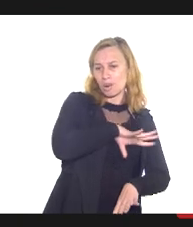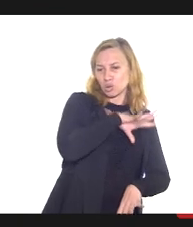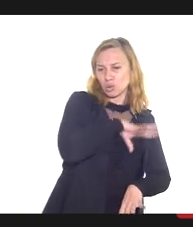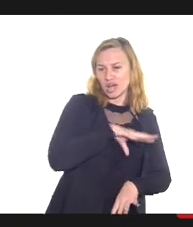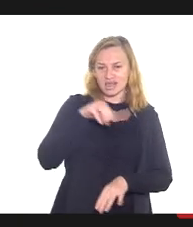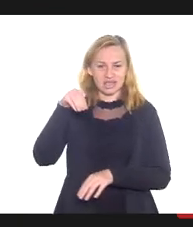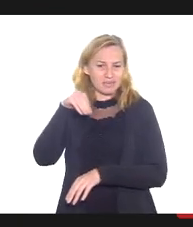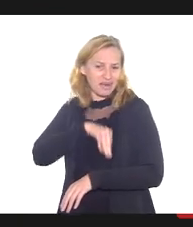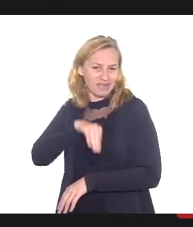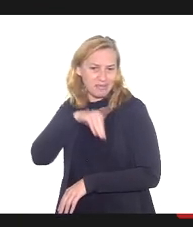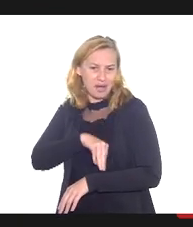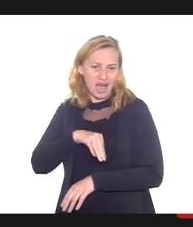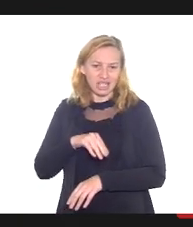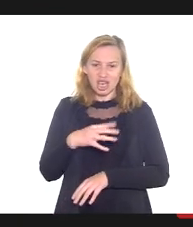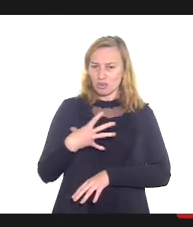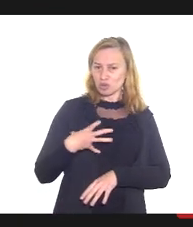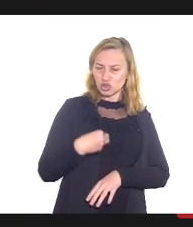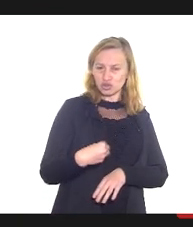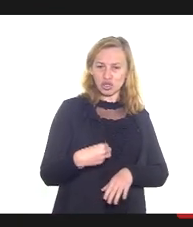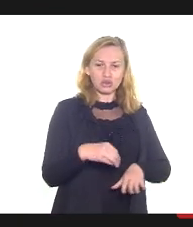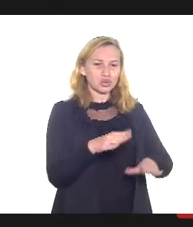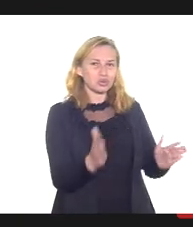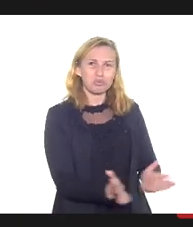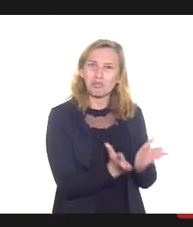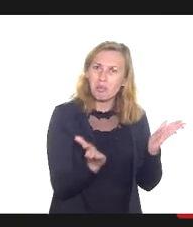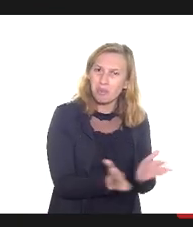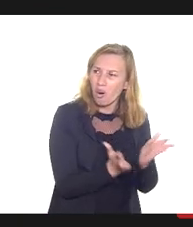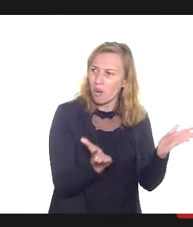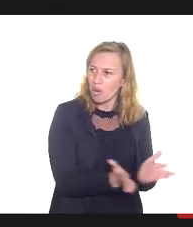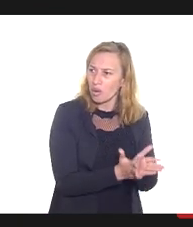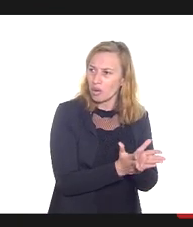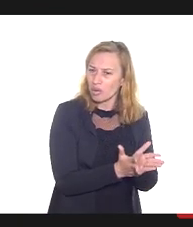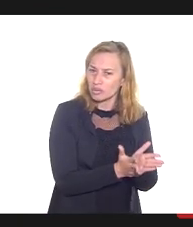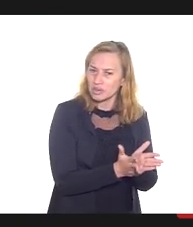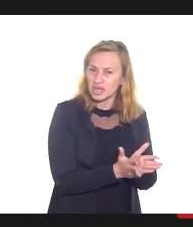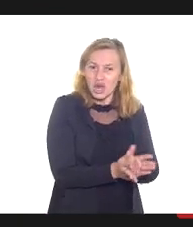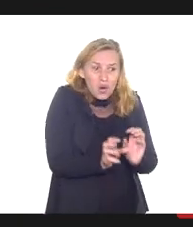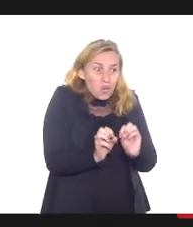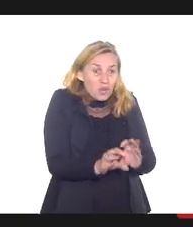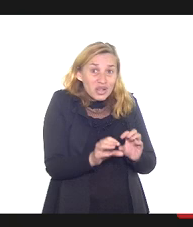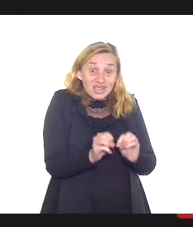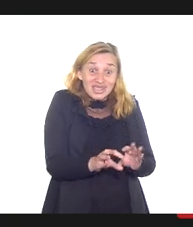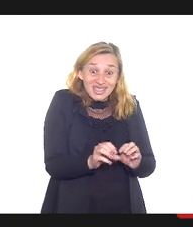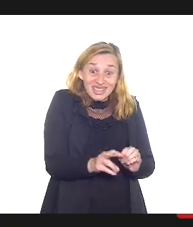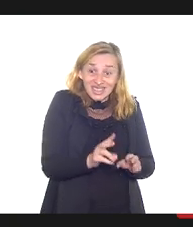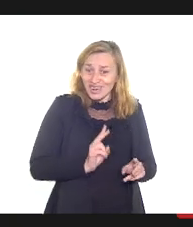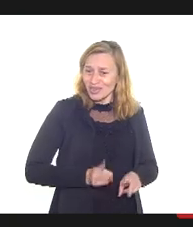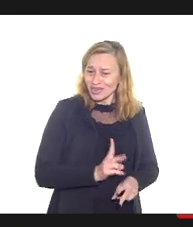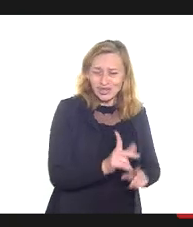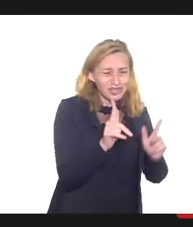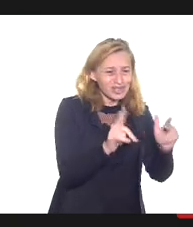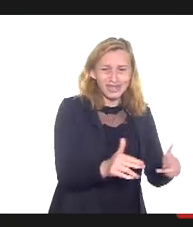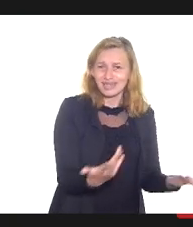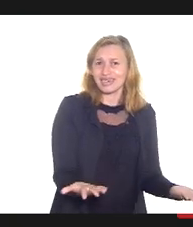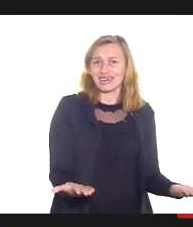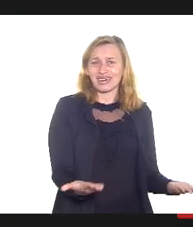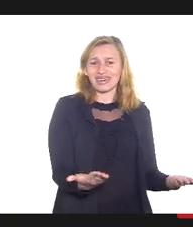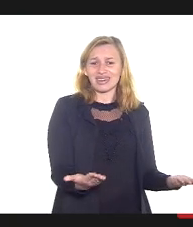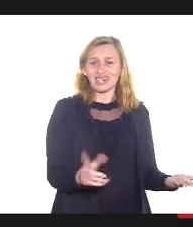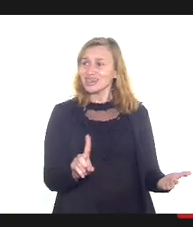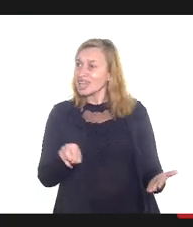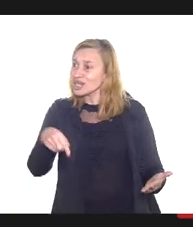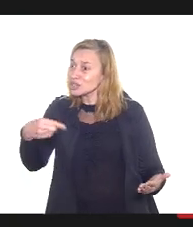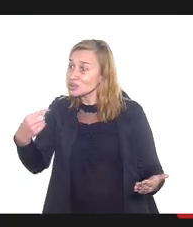e matemática, para os filhos da classe trabalhadora, mas o ensino privado continua tudo do jeito que está. Quer dizer, nas